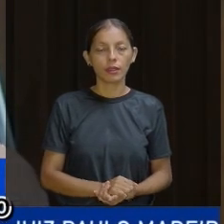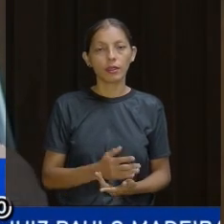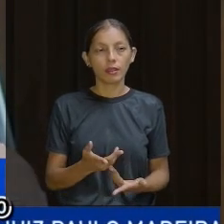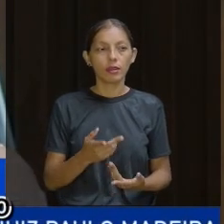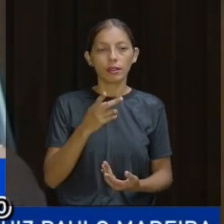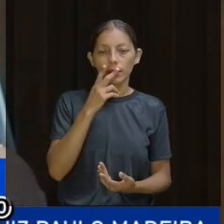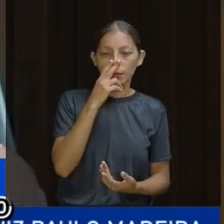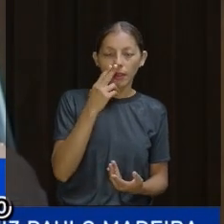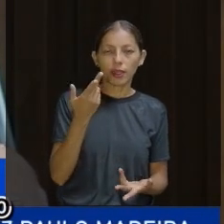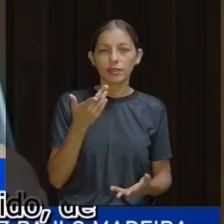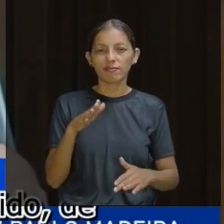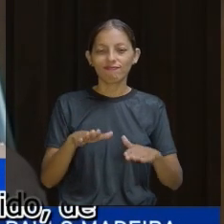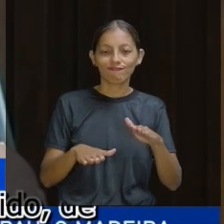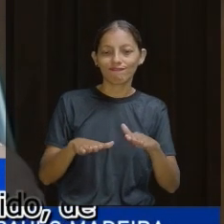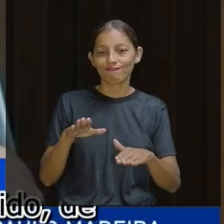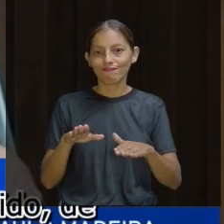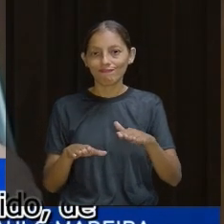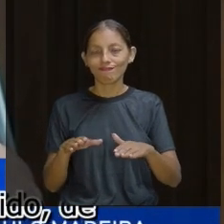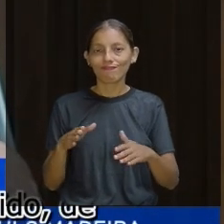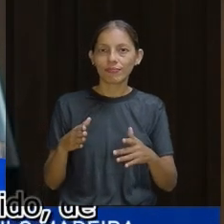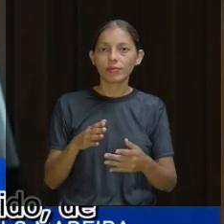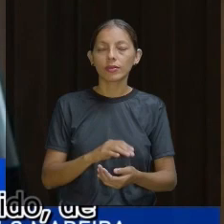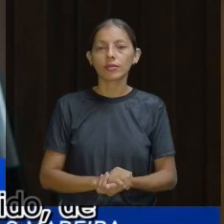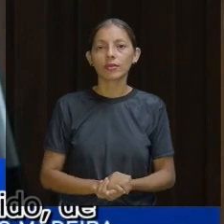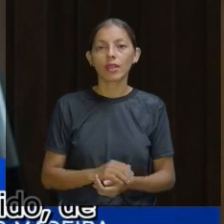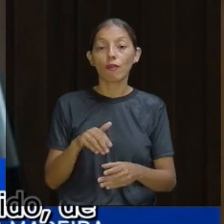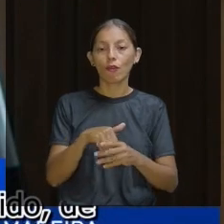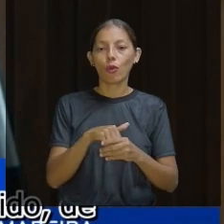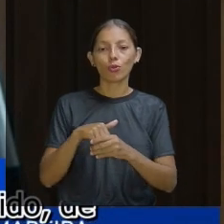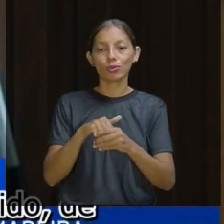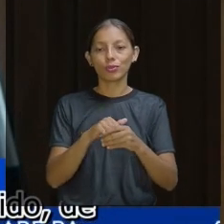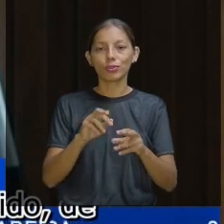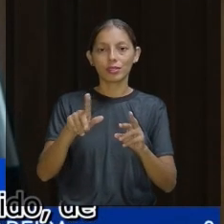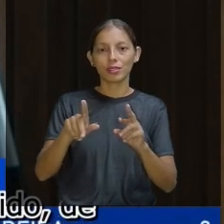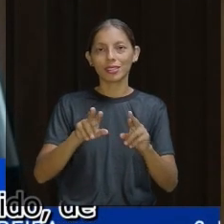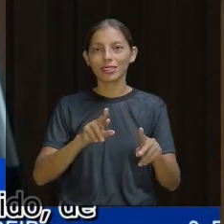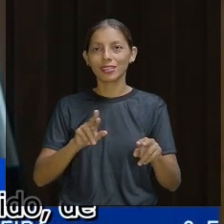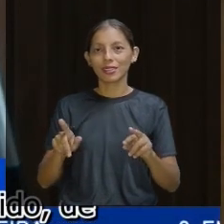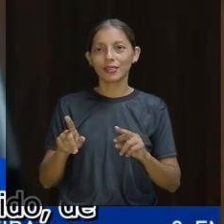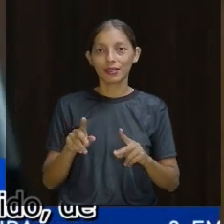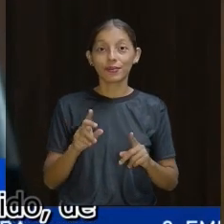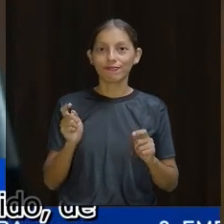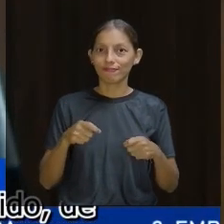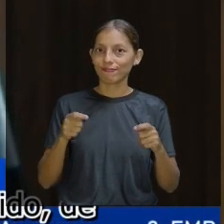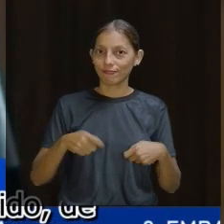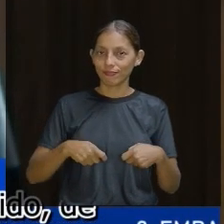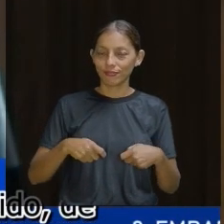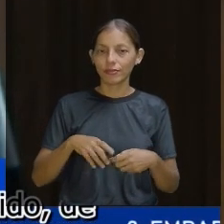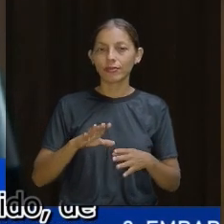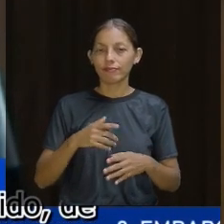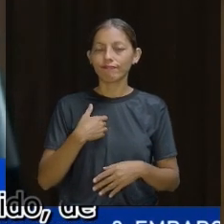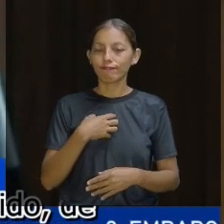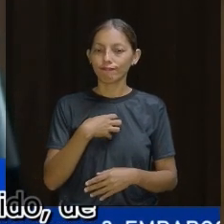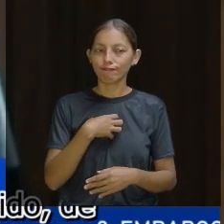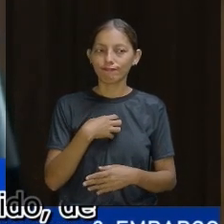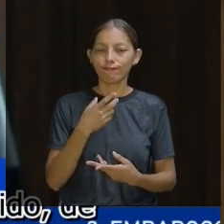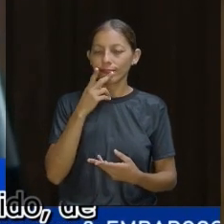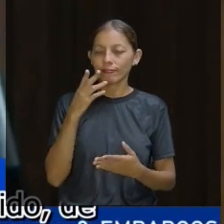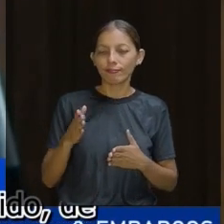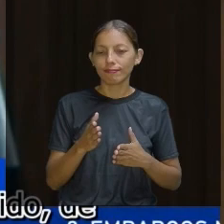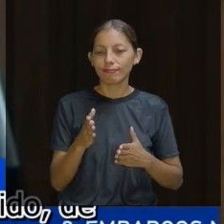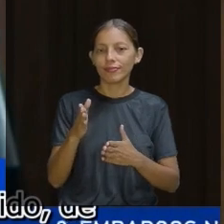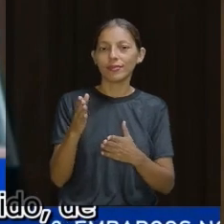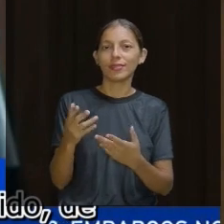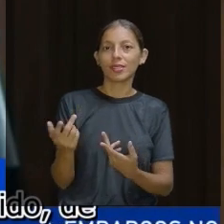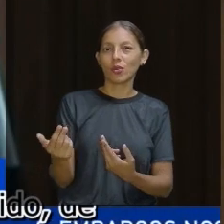instabilidade quanto à coerência de votos, mas eu sinto que a Corte está caminhando mais ou menos nesse sentido, de que